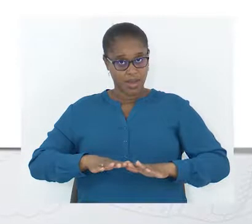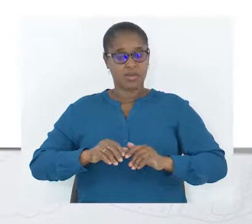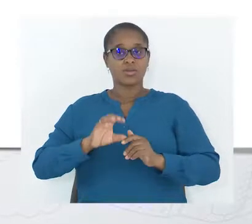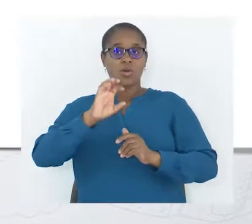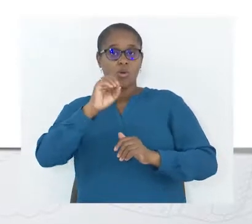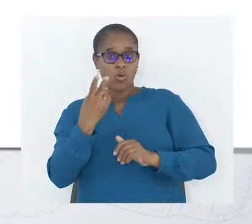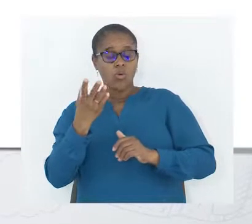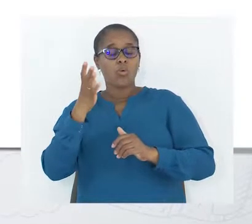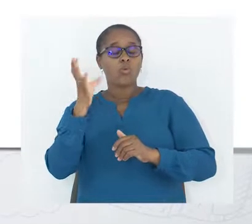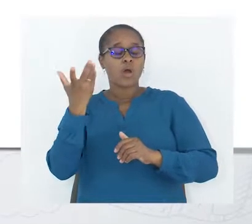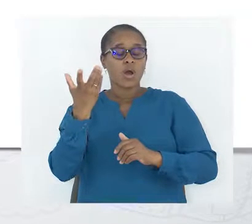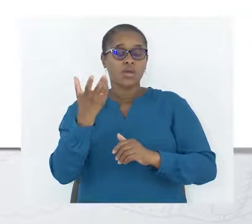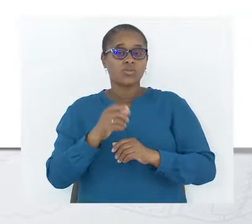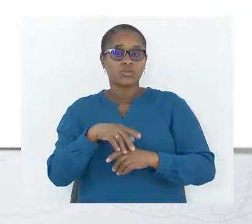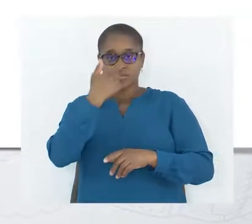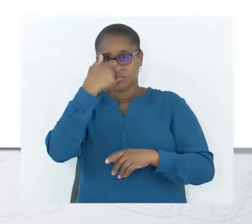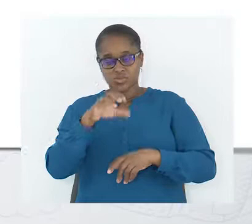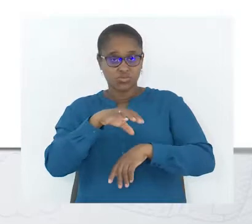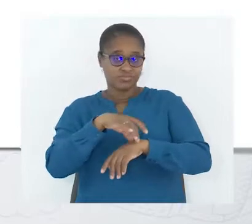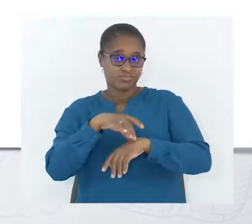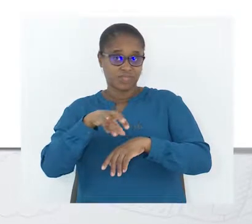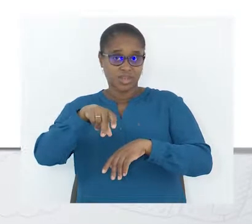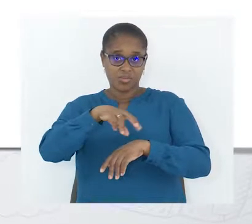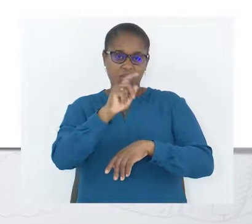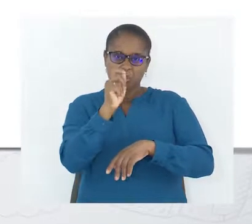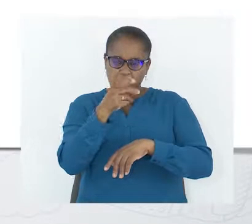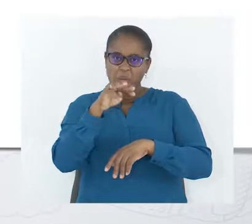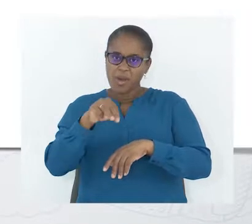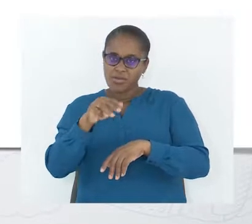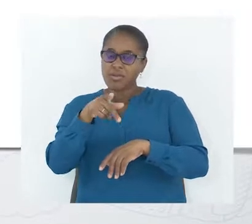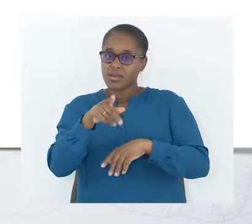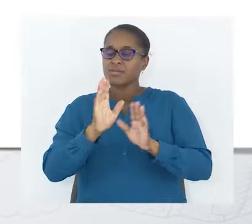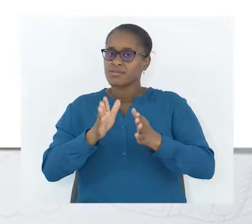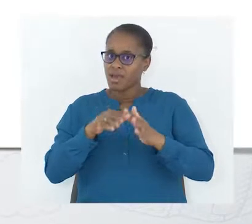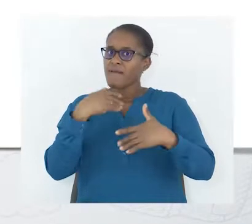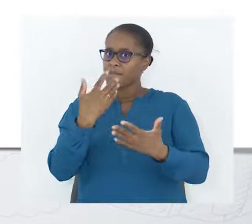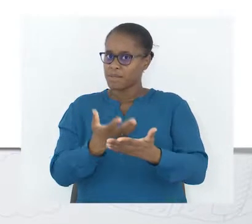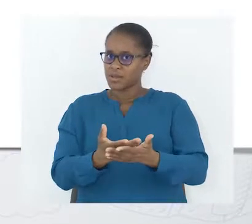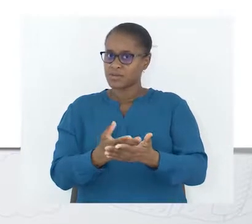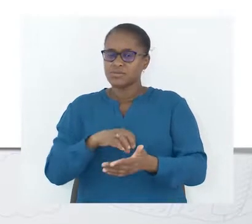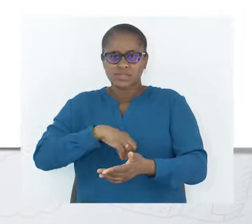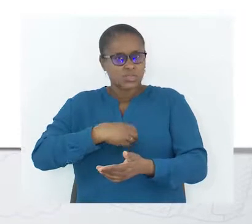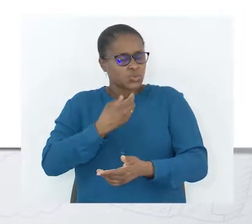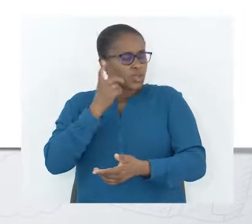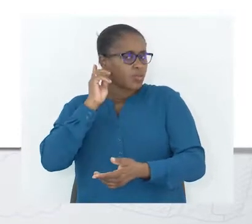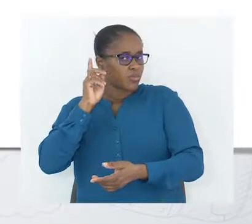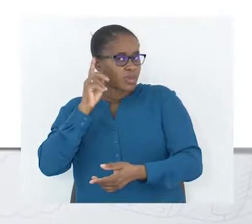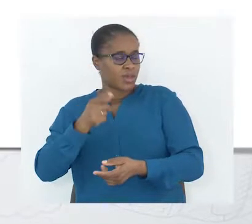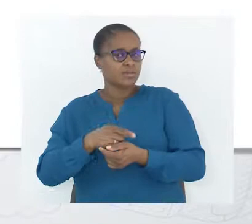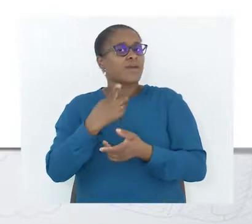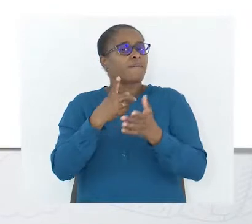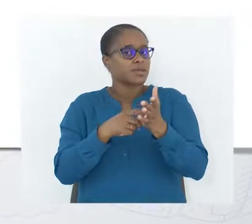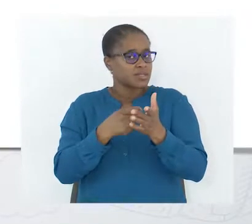ou quando o paciente caminha poucos metros, aí já implica num sintoma importante